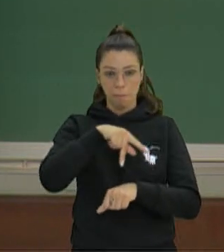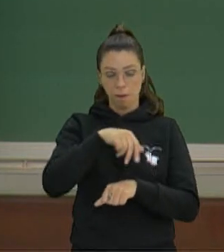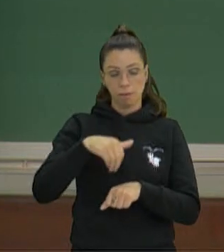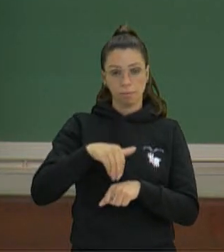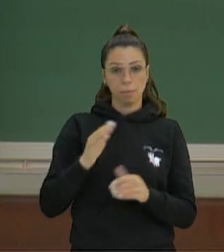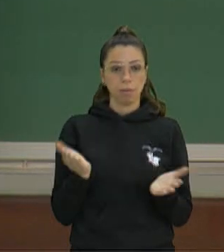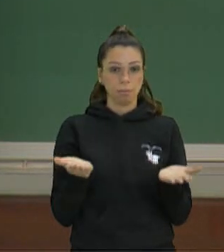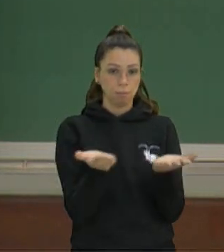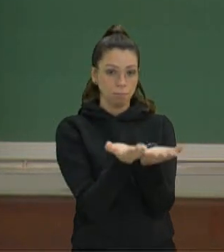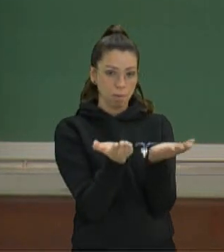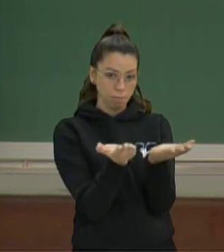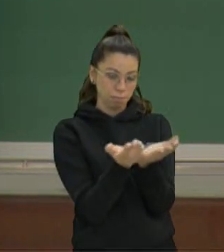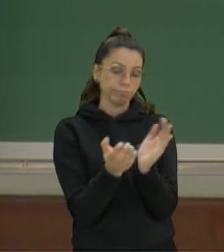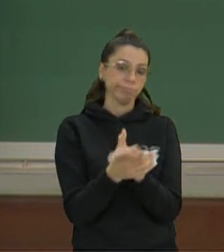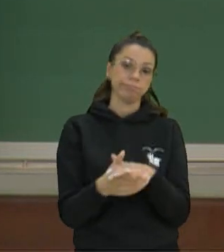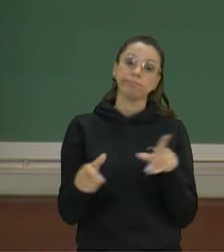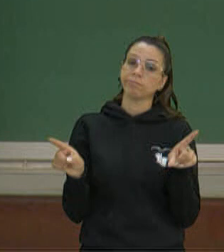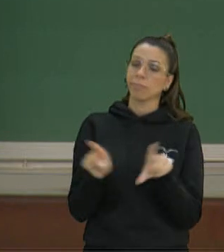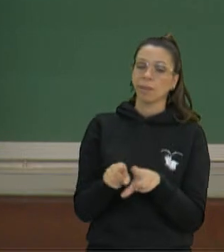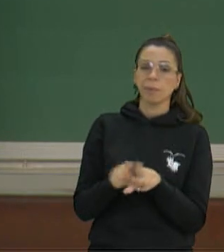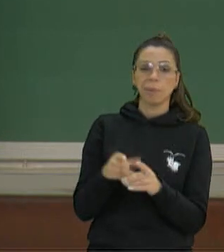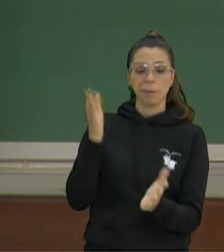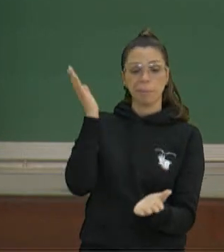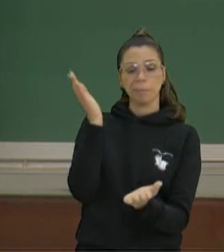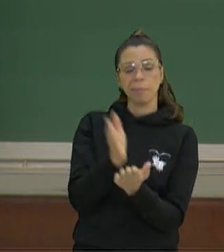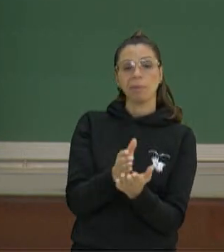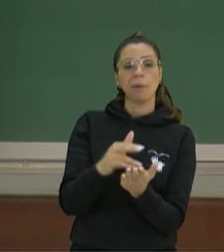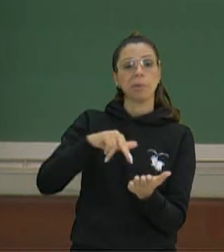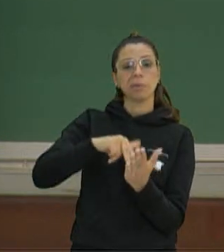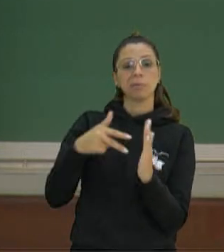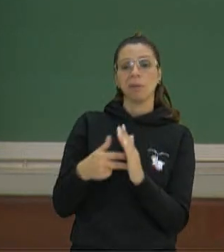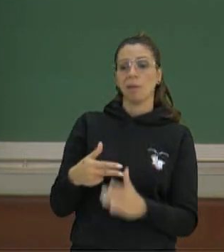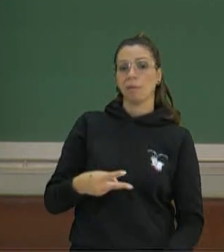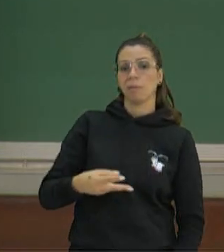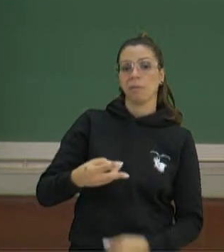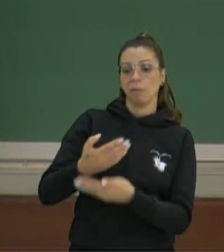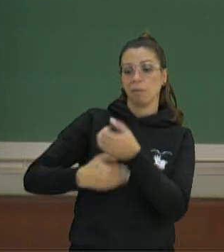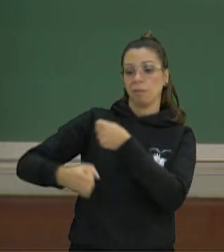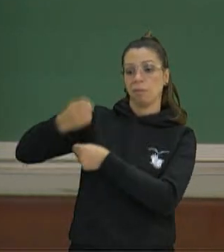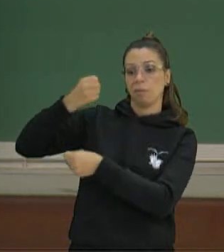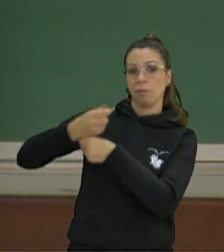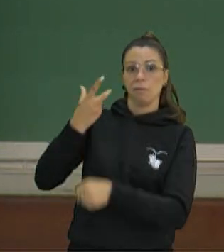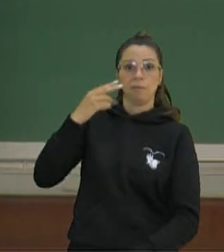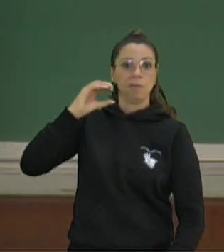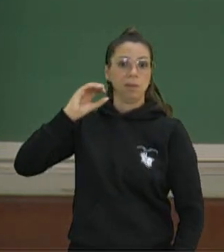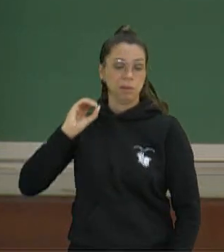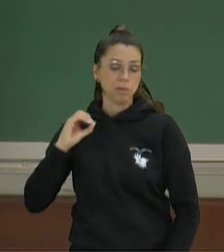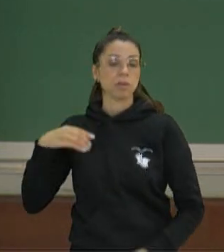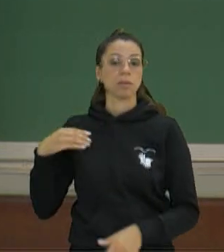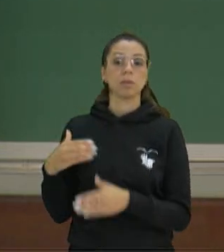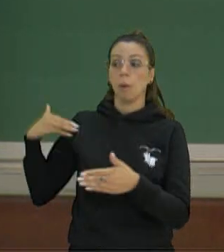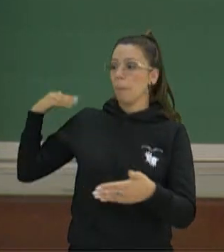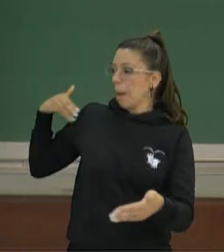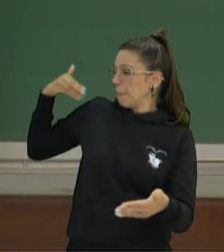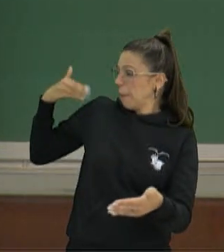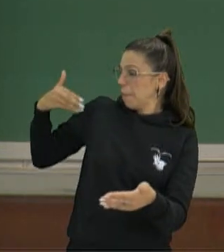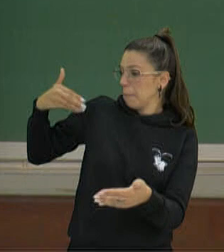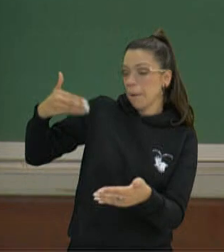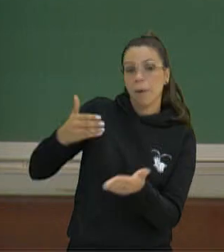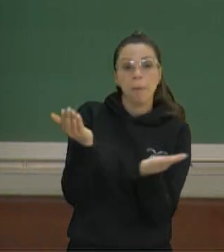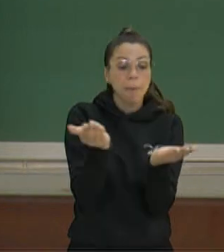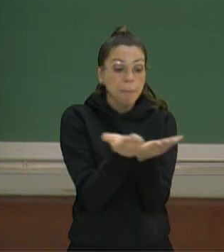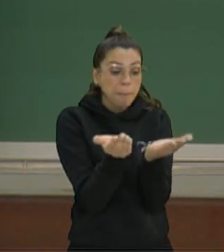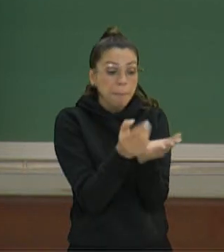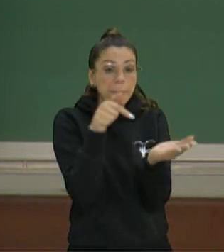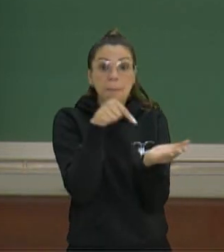né? E isso ainda é metade do que tinham antes. Então, em 20 anos de globalização, os países pobres perderam